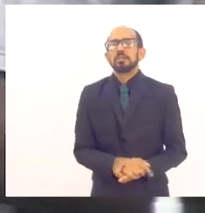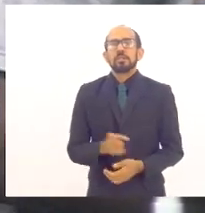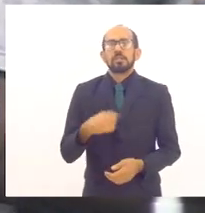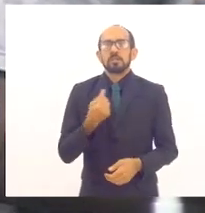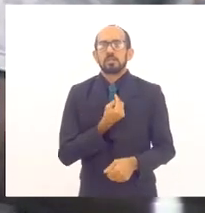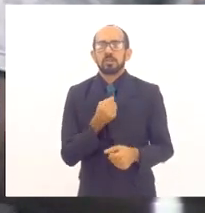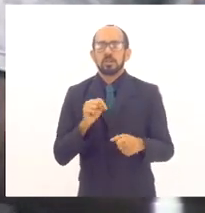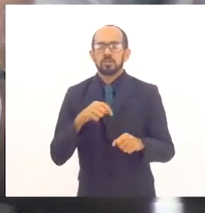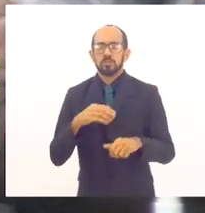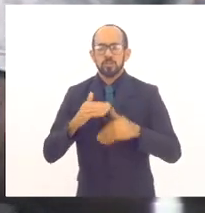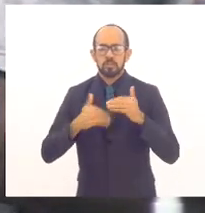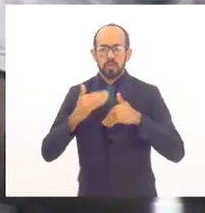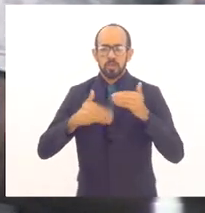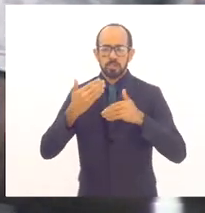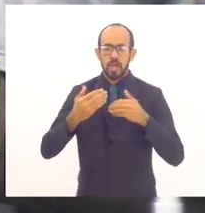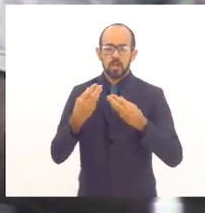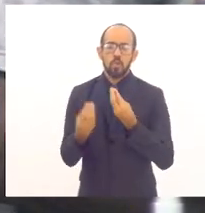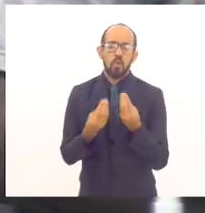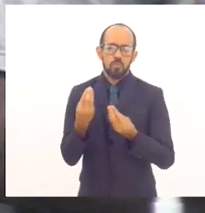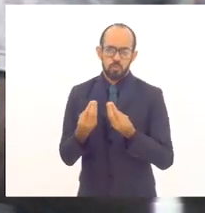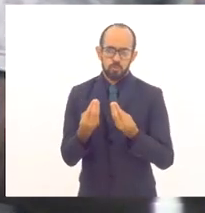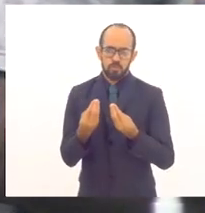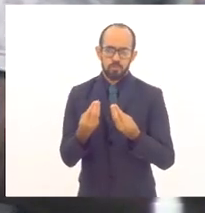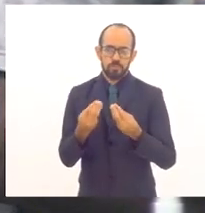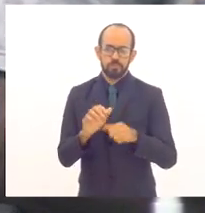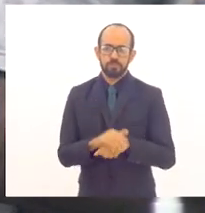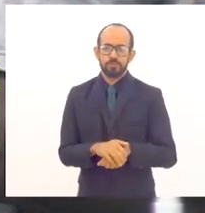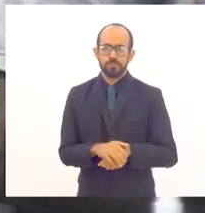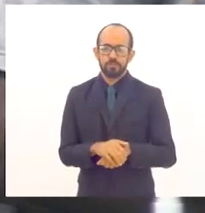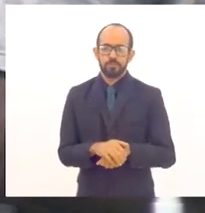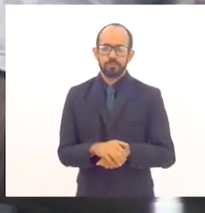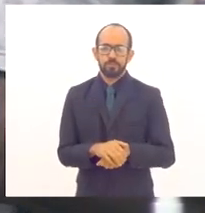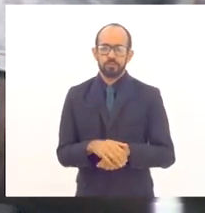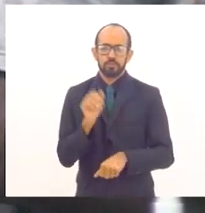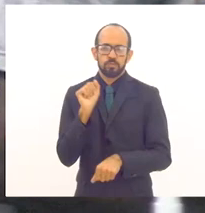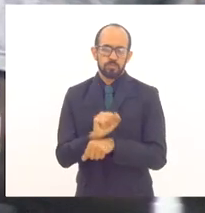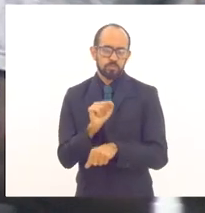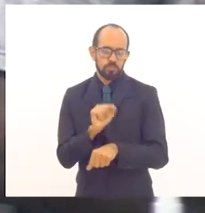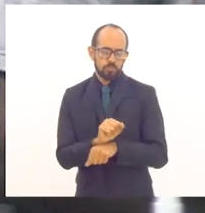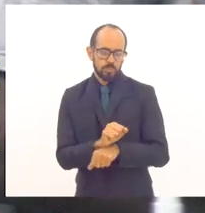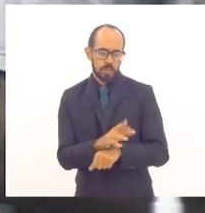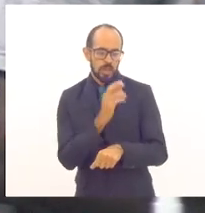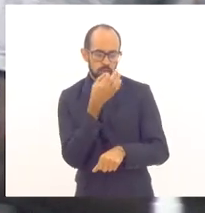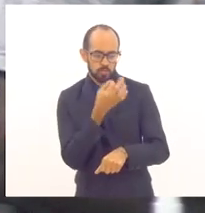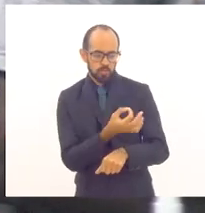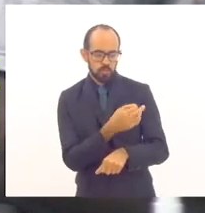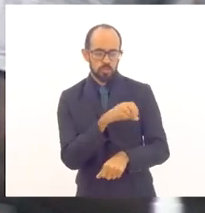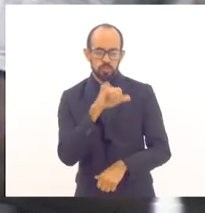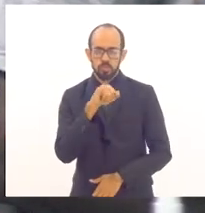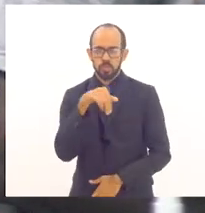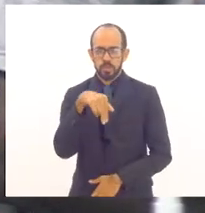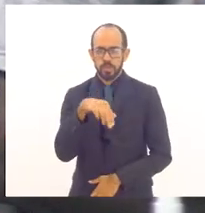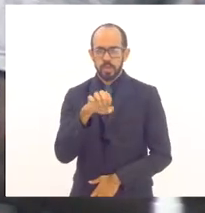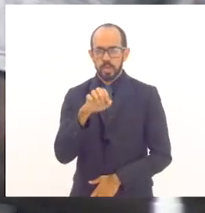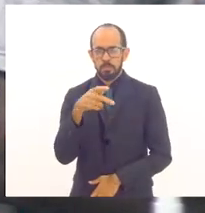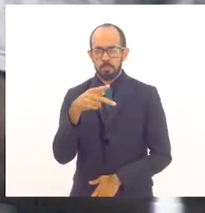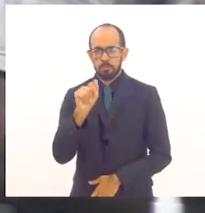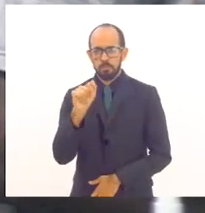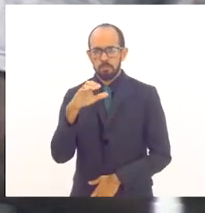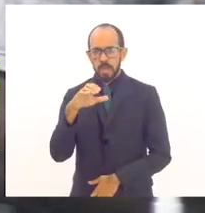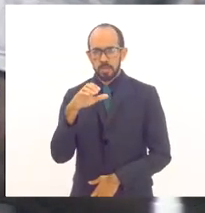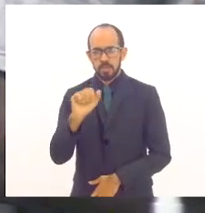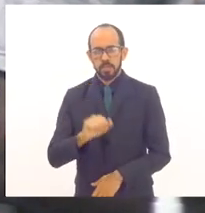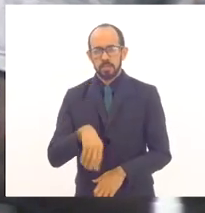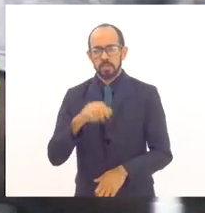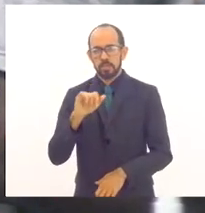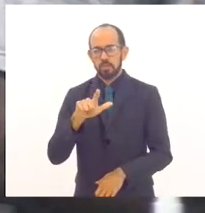nós vamos avançar da seguinte maneira. Vamos aguardar as sugestões do INEPAC, que o Leon Araújo nos